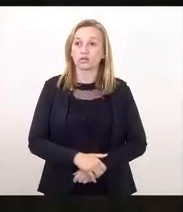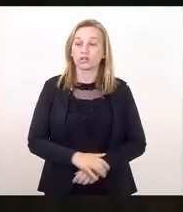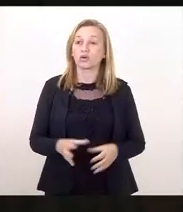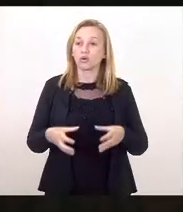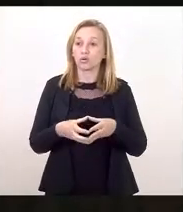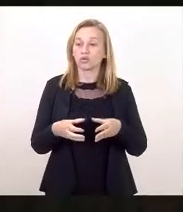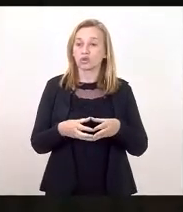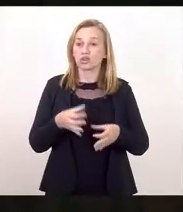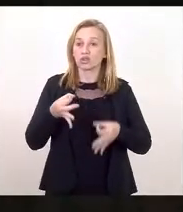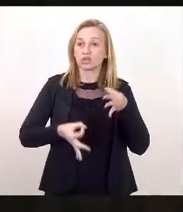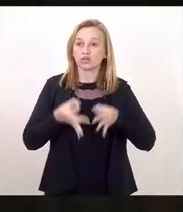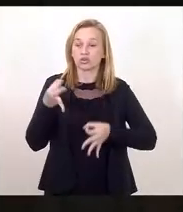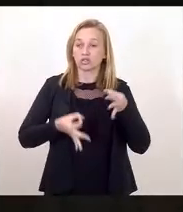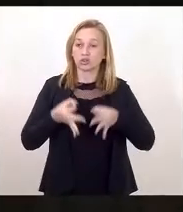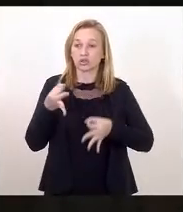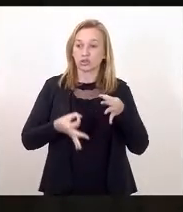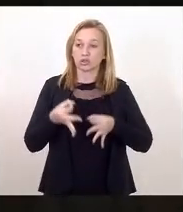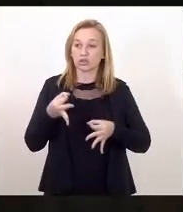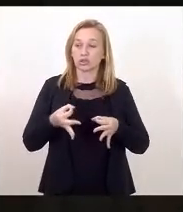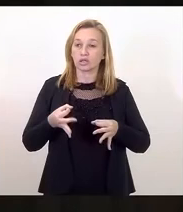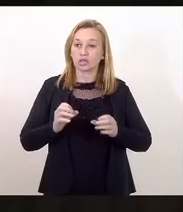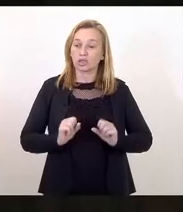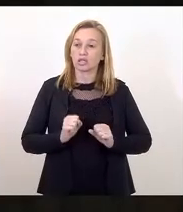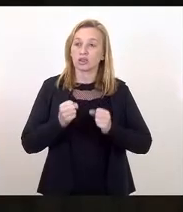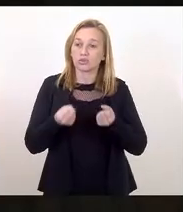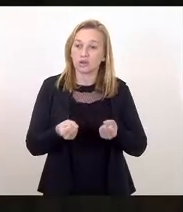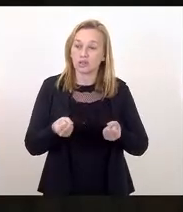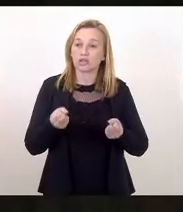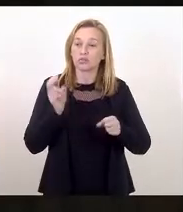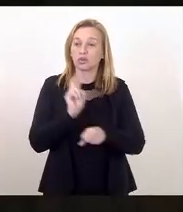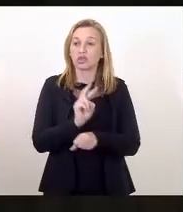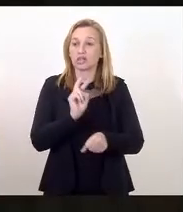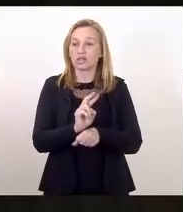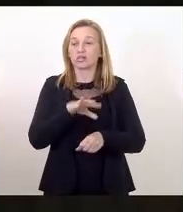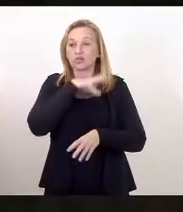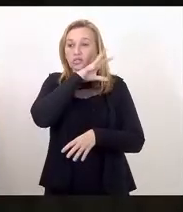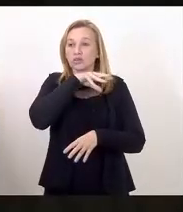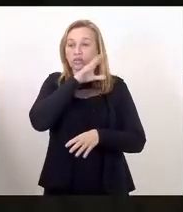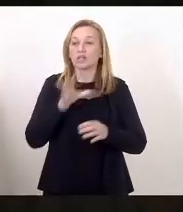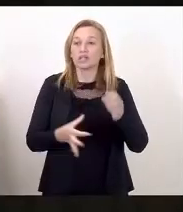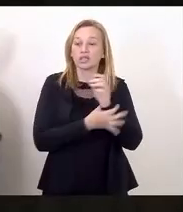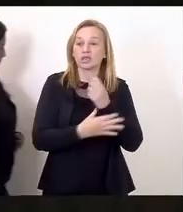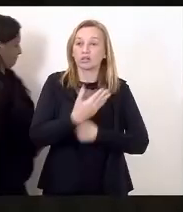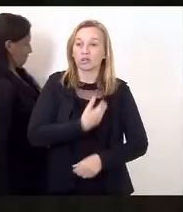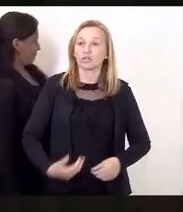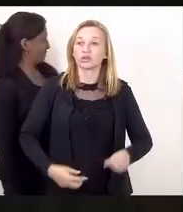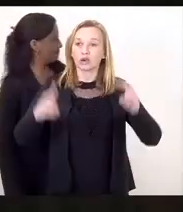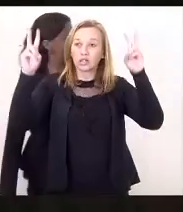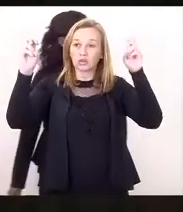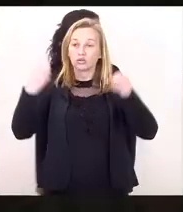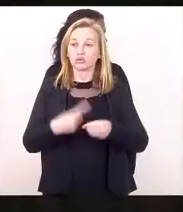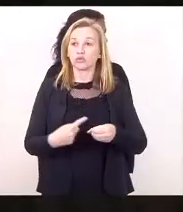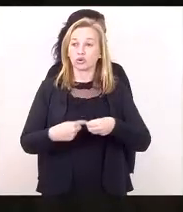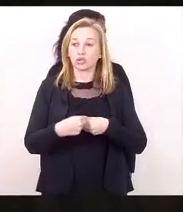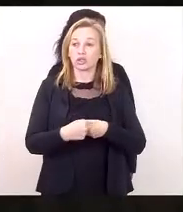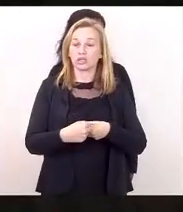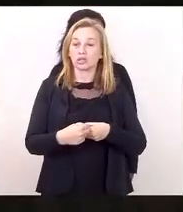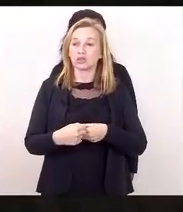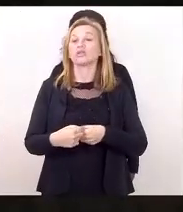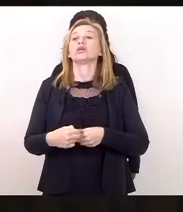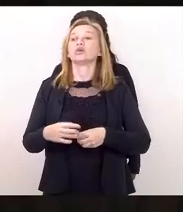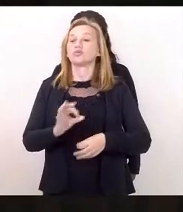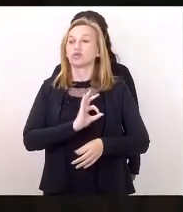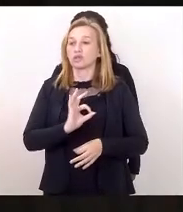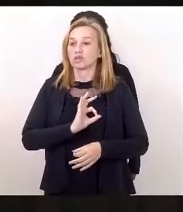comissões de Constituição e Justiça, de defesa e proteção dos animais, de segurança pública, assuntos de polícia, de orçamento,